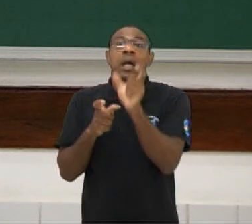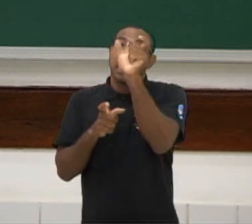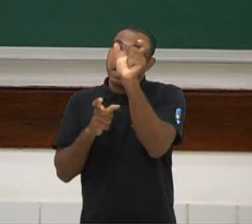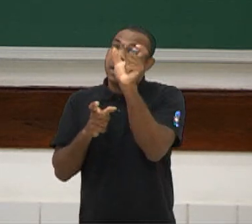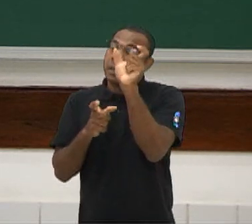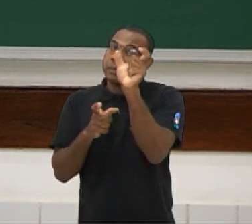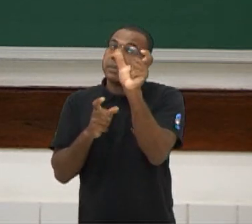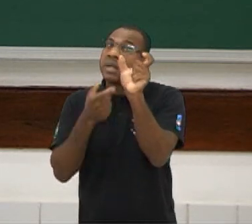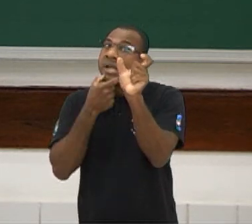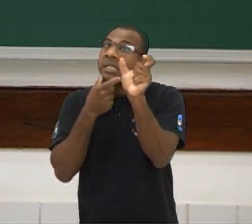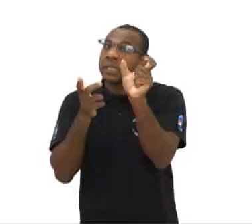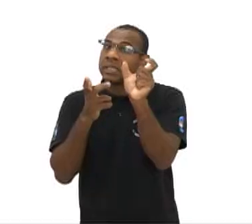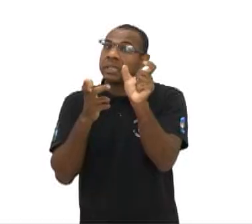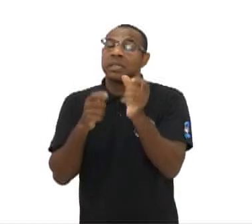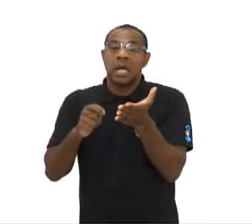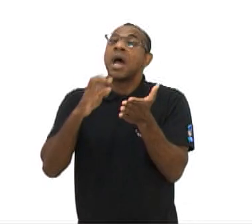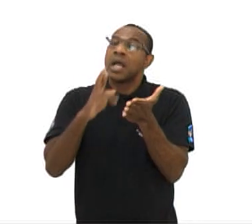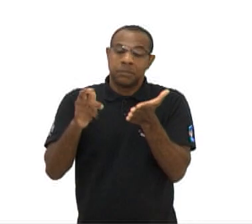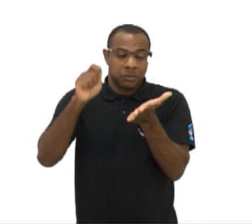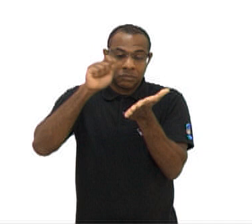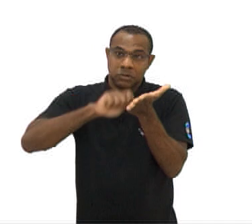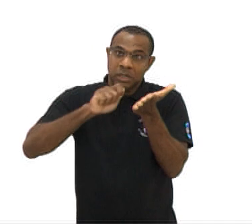aí no seu caderno e eu já volto.